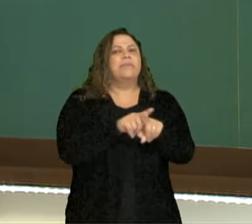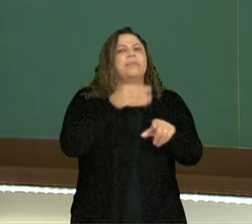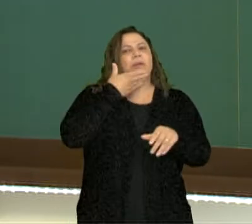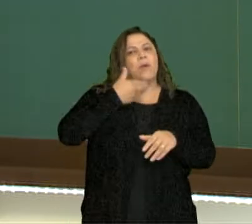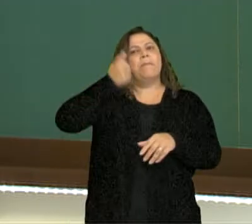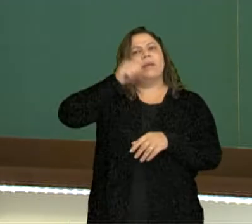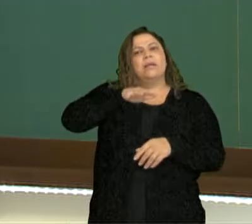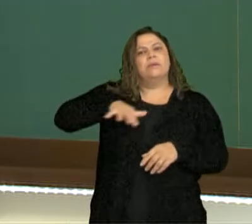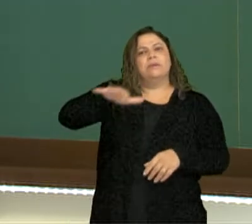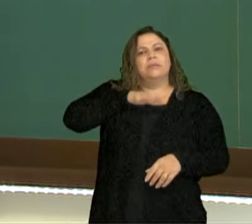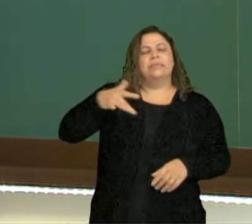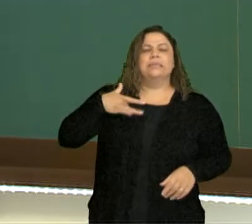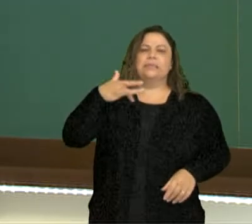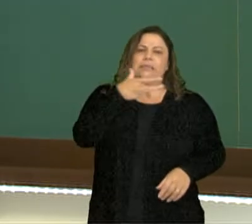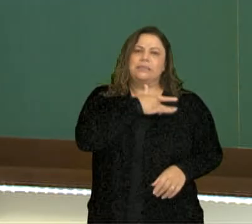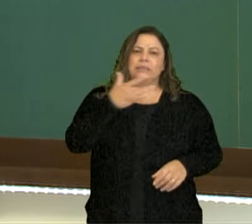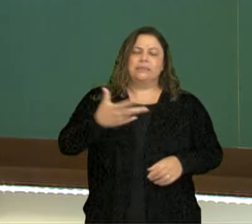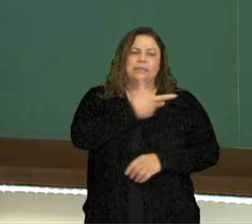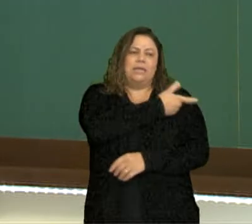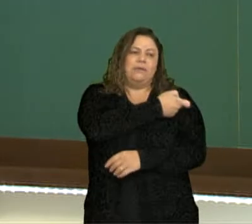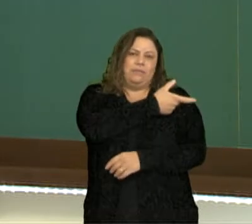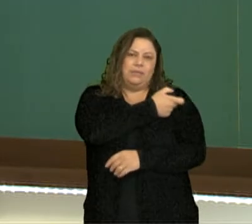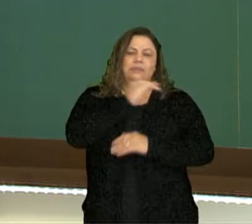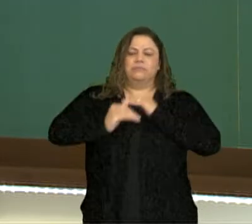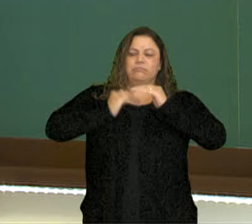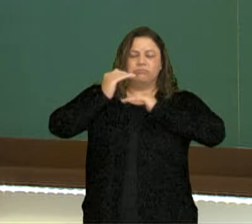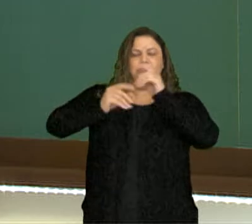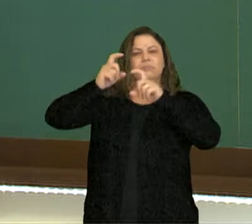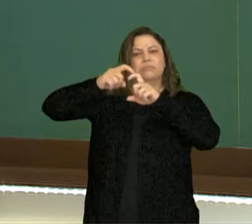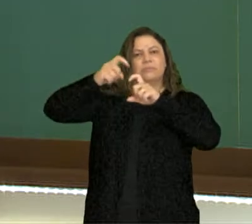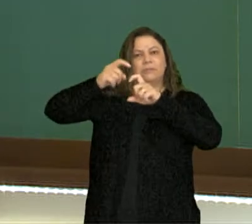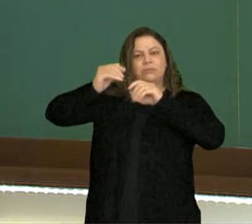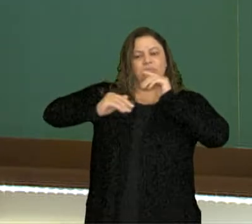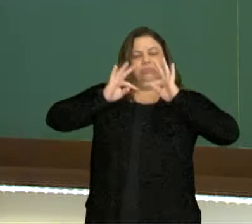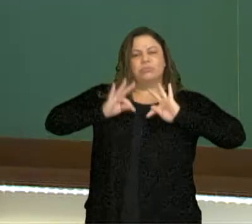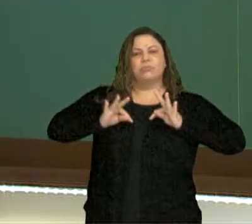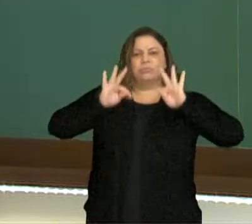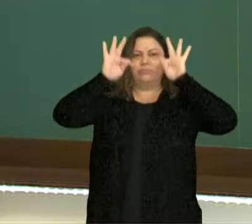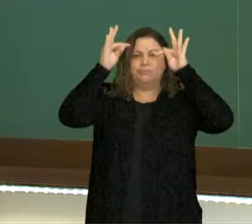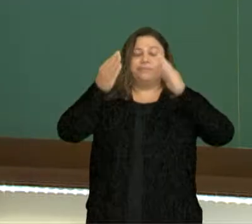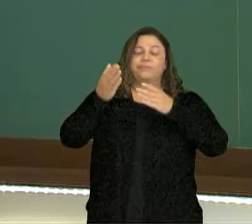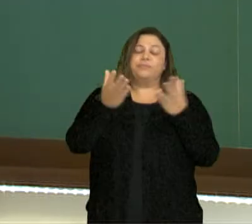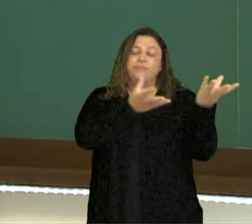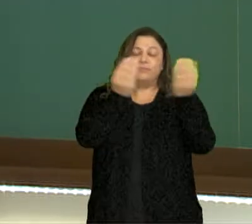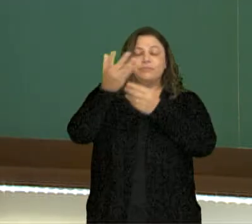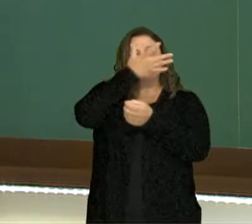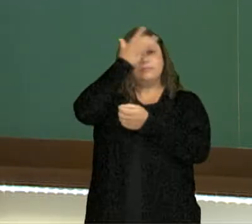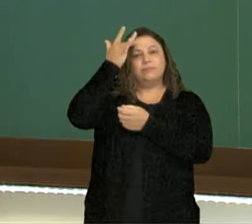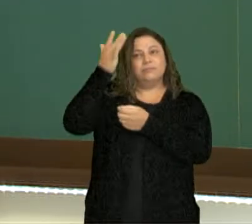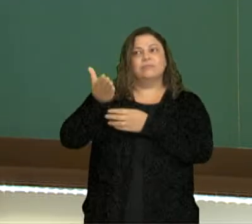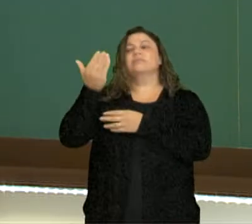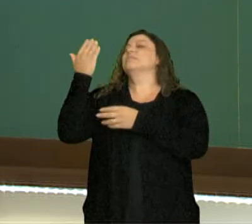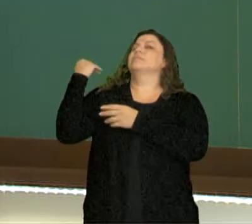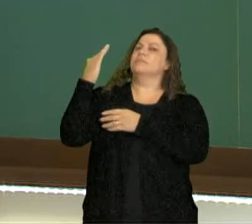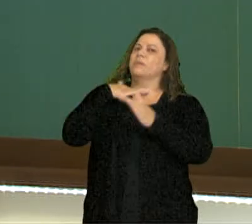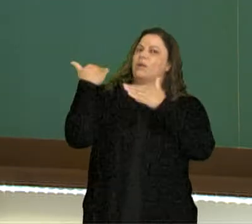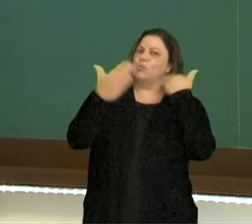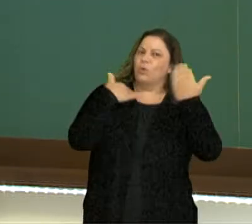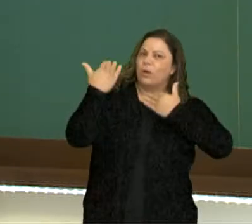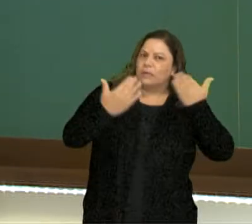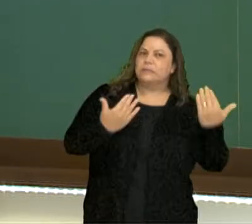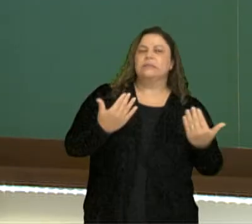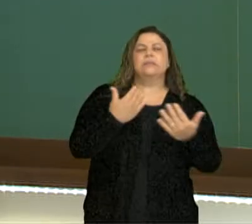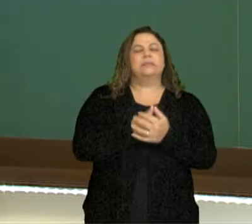na área da saúde, com vacinas e avanço na medicina. Então, muita gente antes, você percebe, morria de ataque cardíaco,